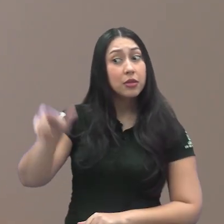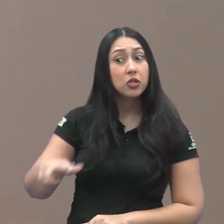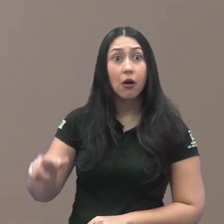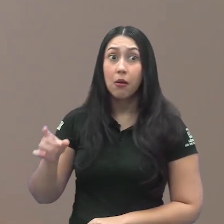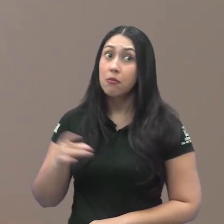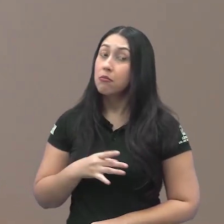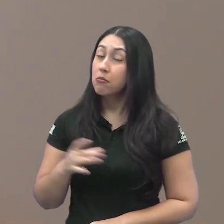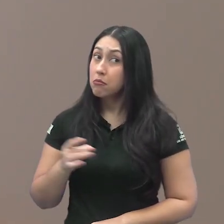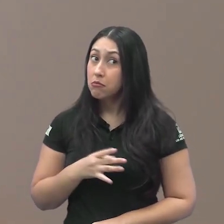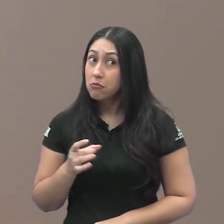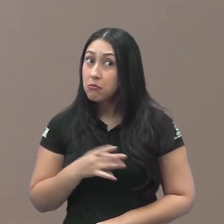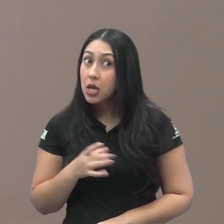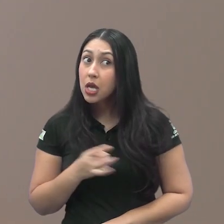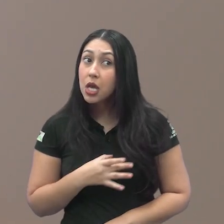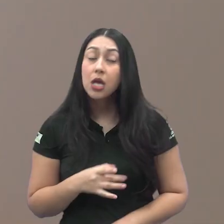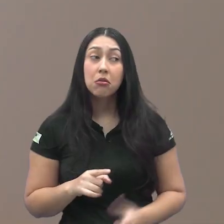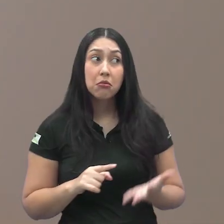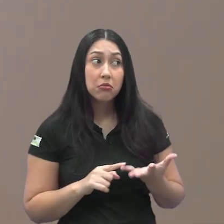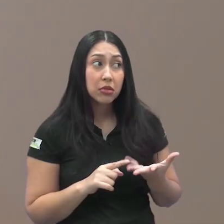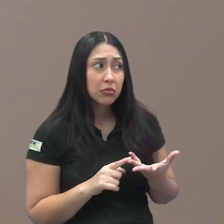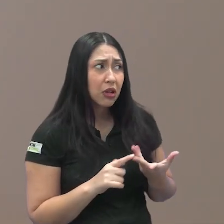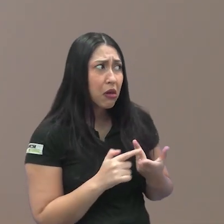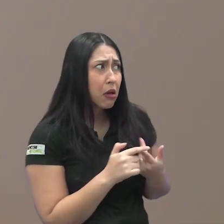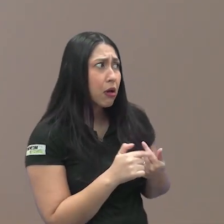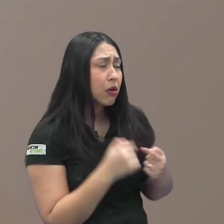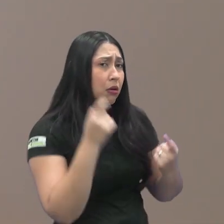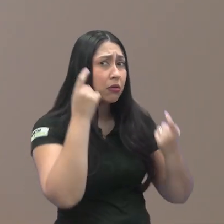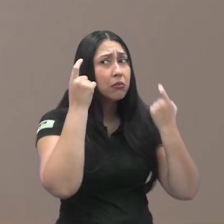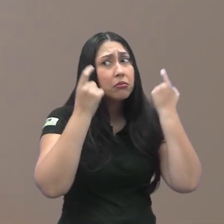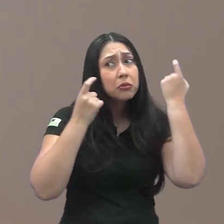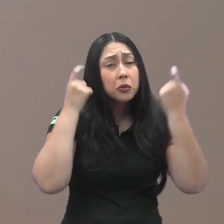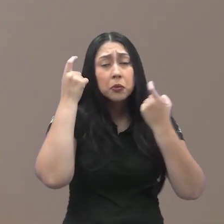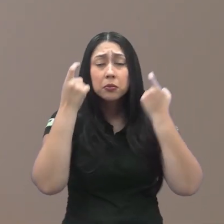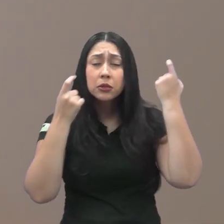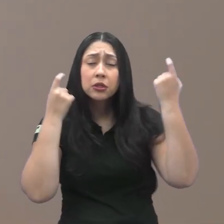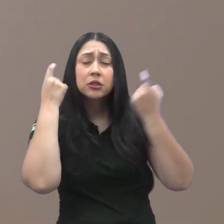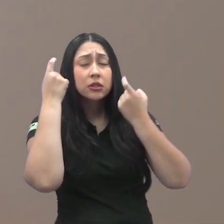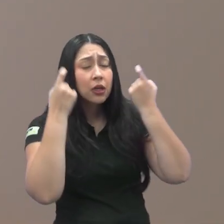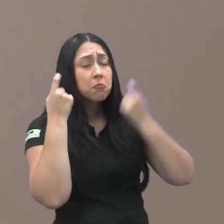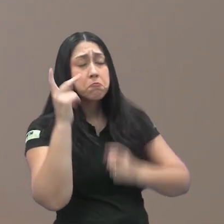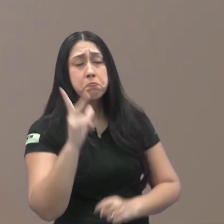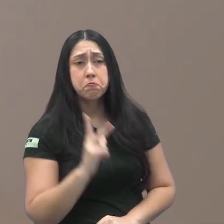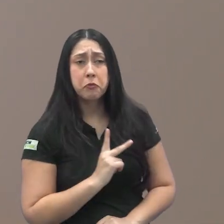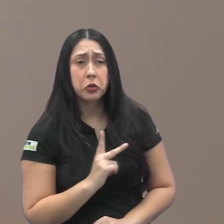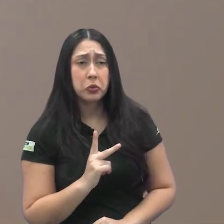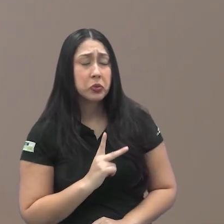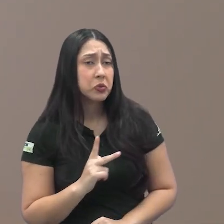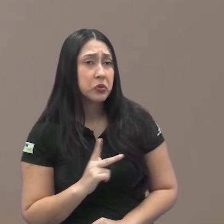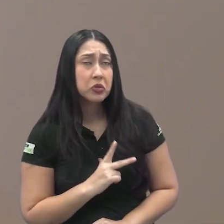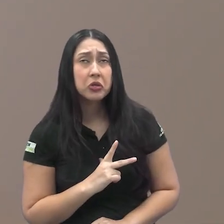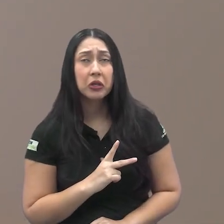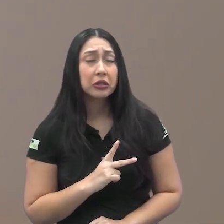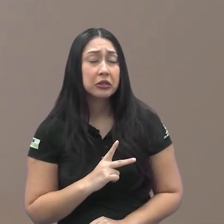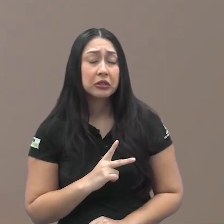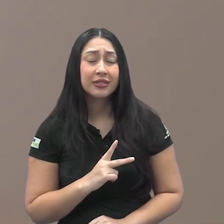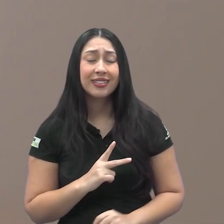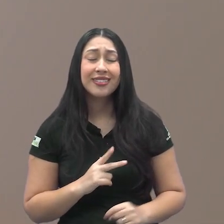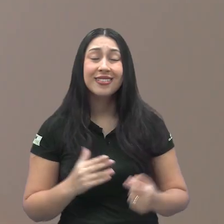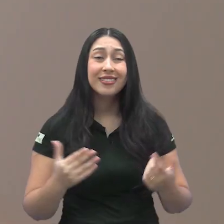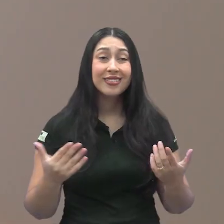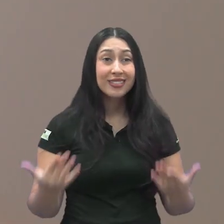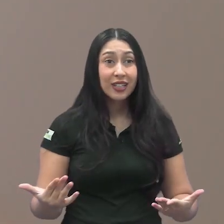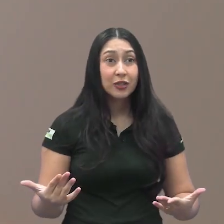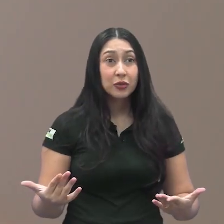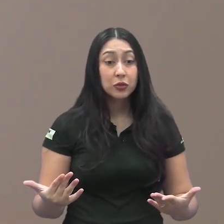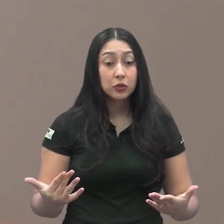dela em relação ao agressor, um receio, outras questões, né, de cunho pessoais dela,